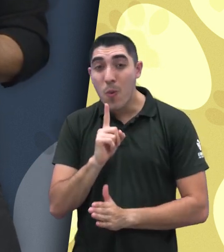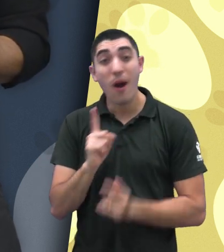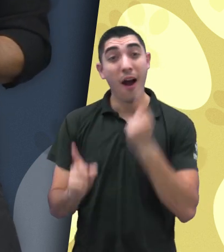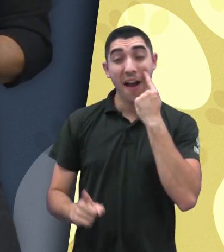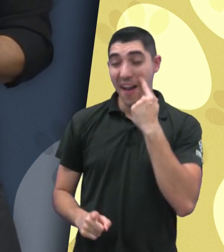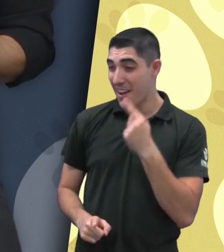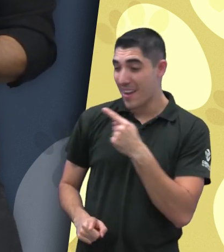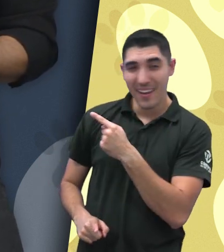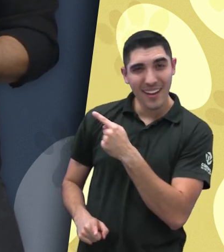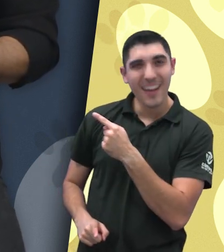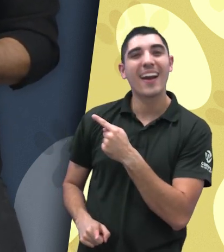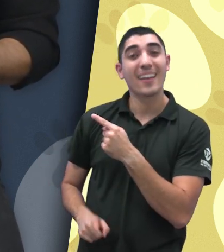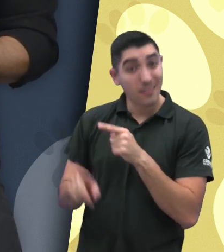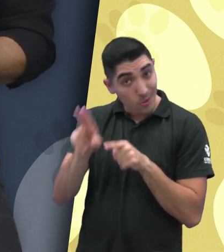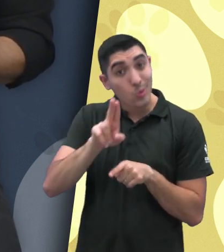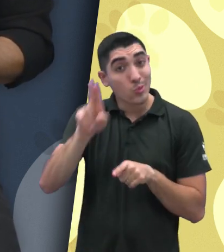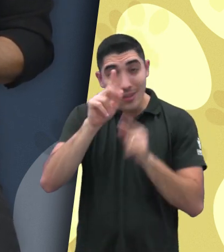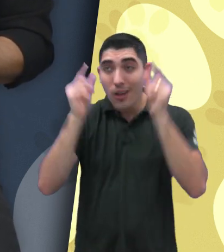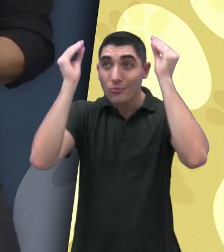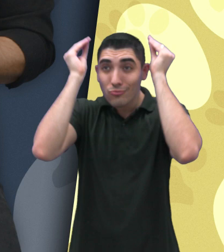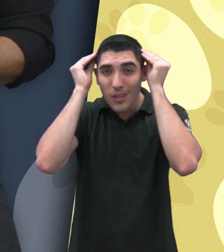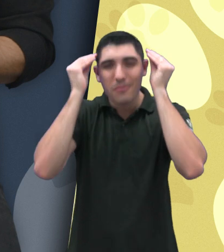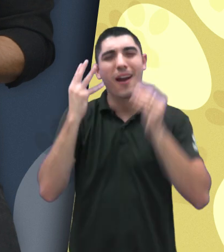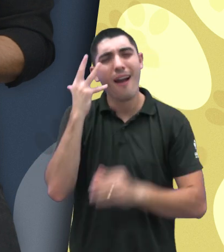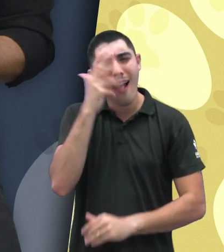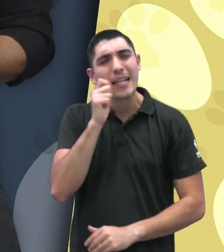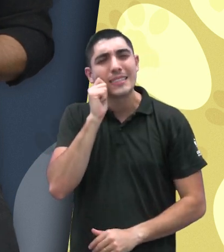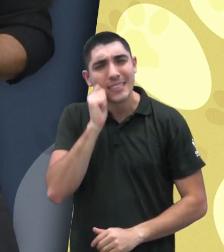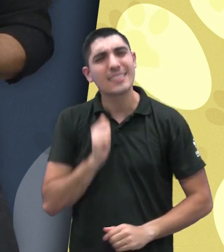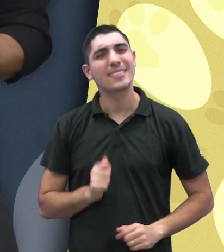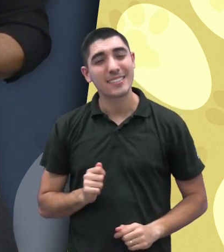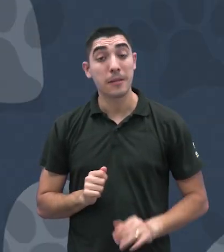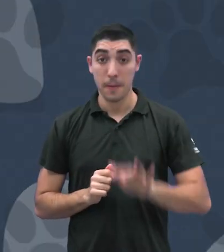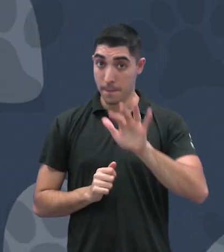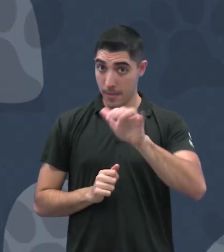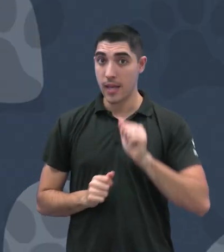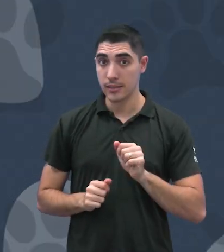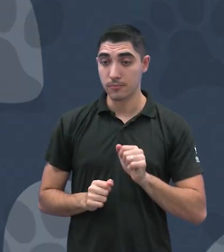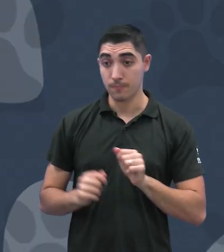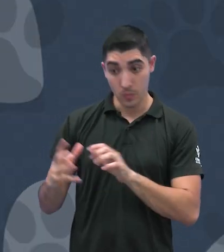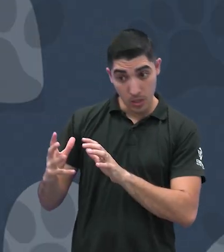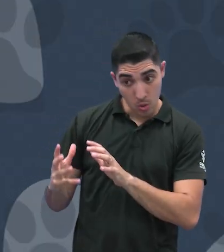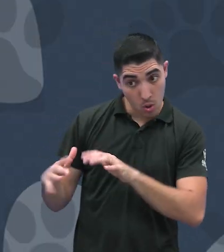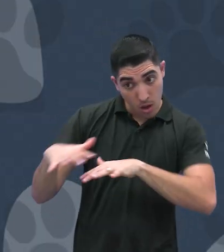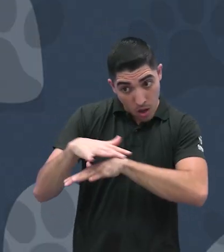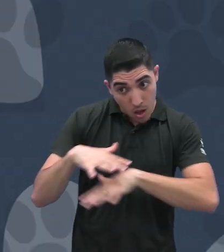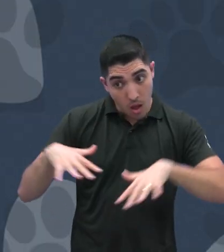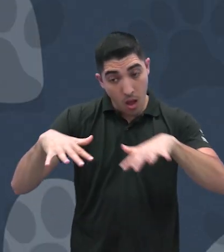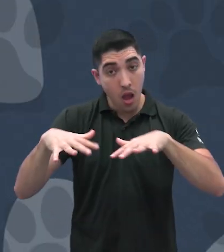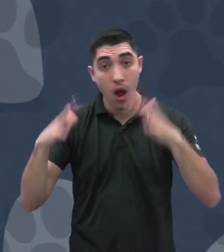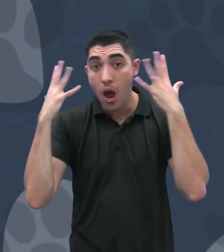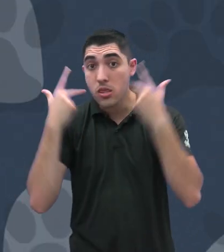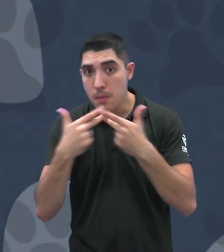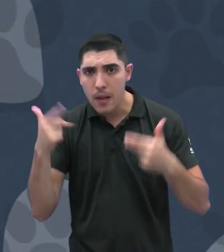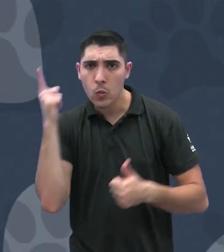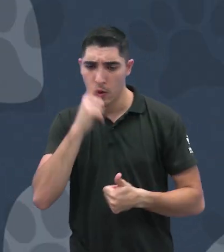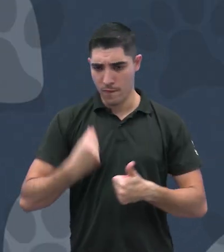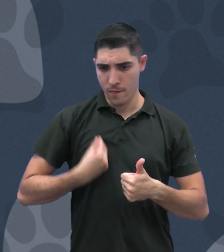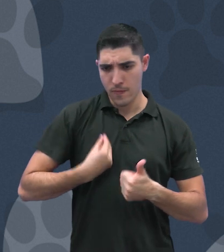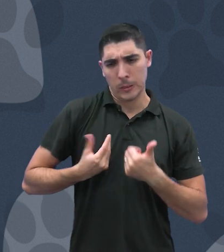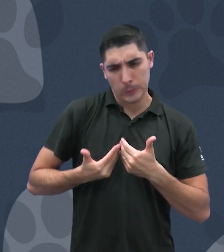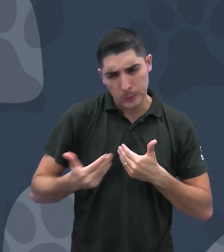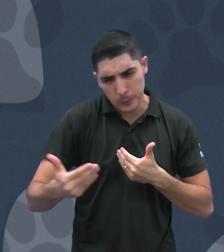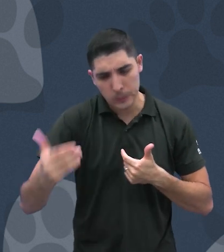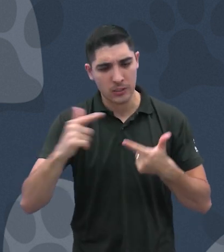Comemoração com direito até a velinha e a chapéuzinho na cabeça, um charme, né? Mas para todo bicho ter uma vida assim, uma